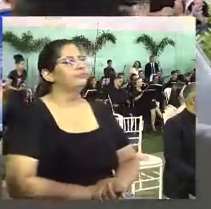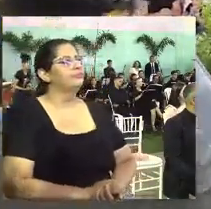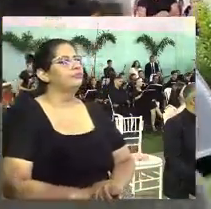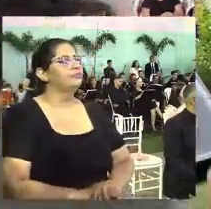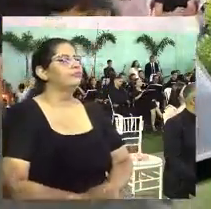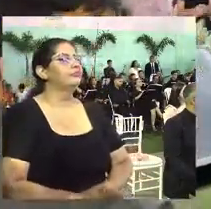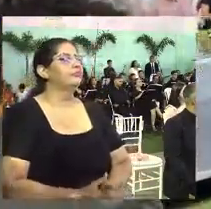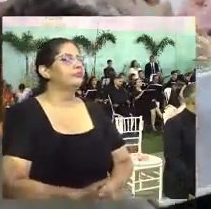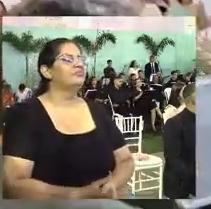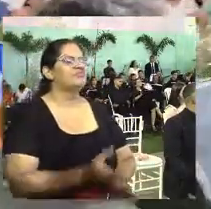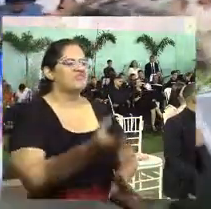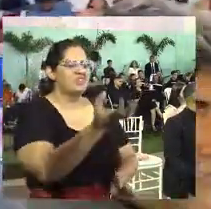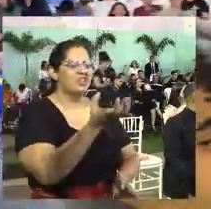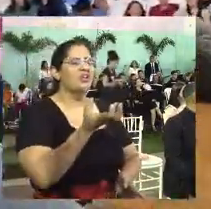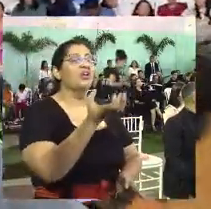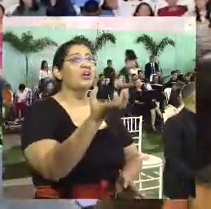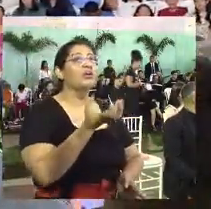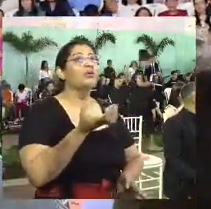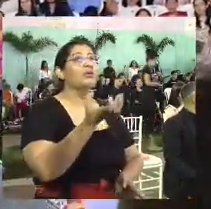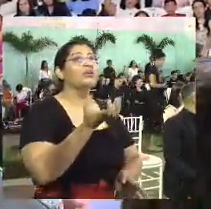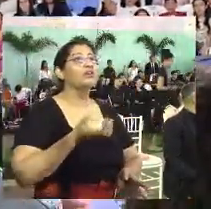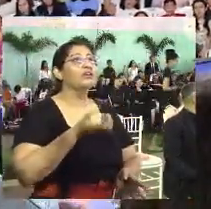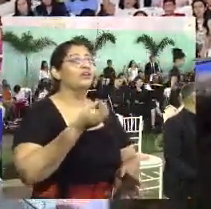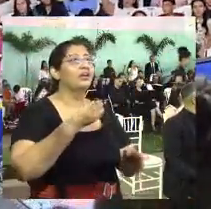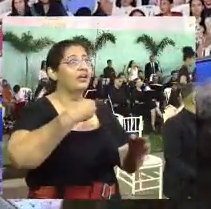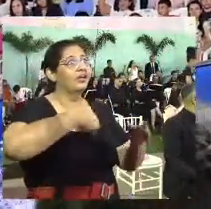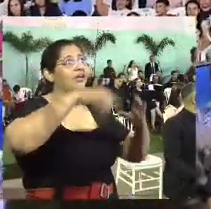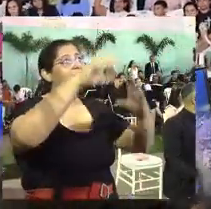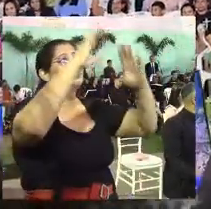eu quero morar no Rio Azul